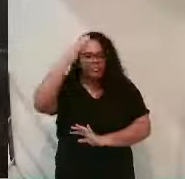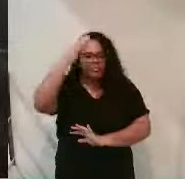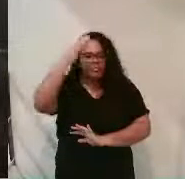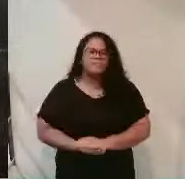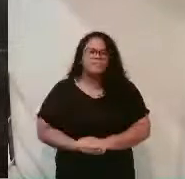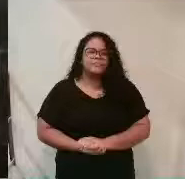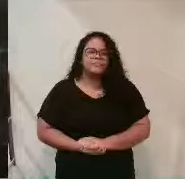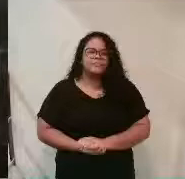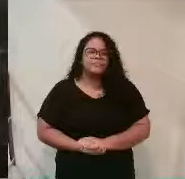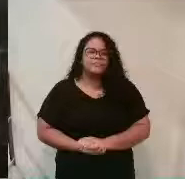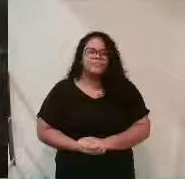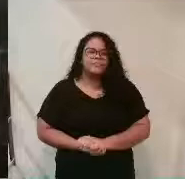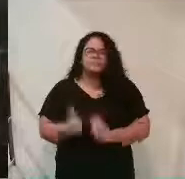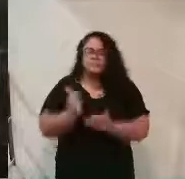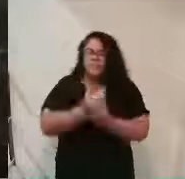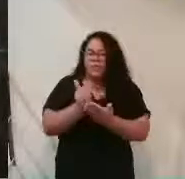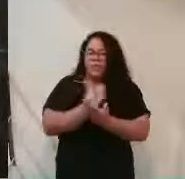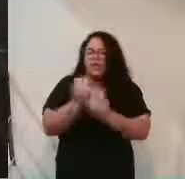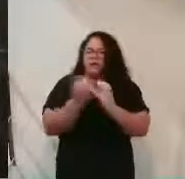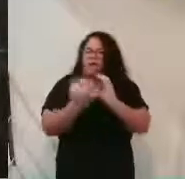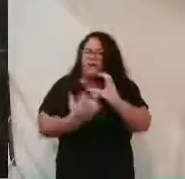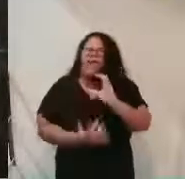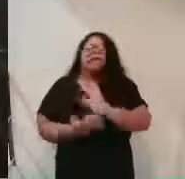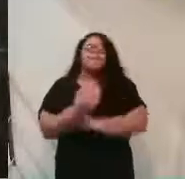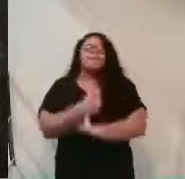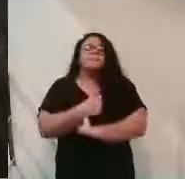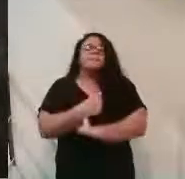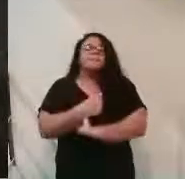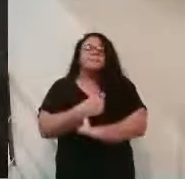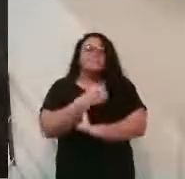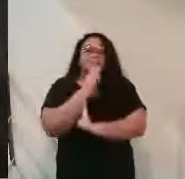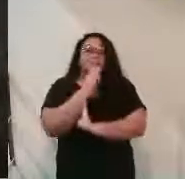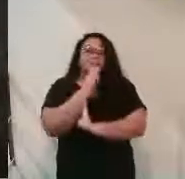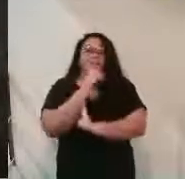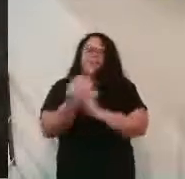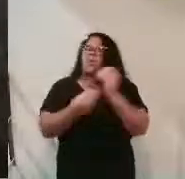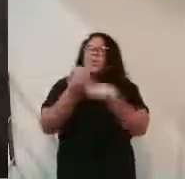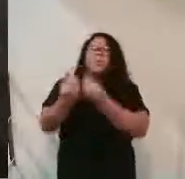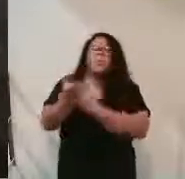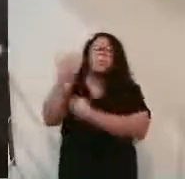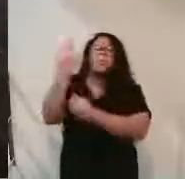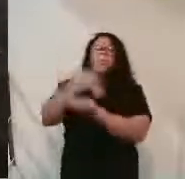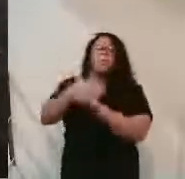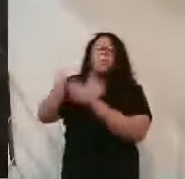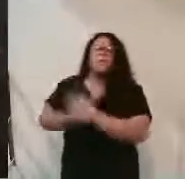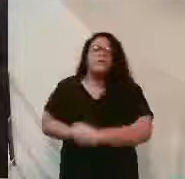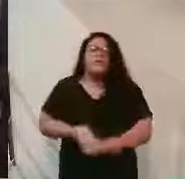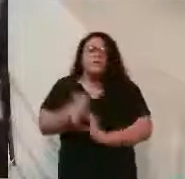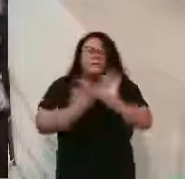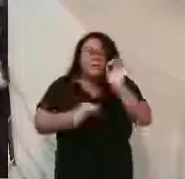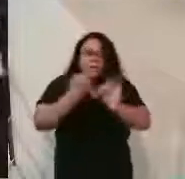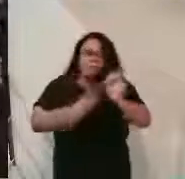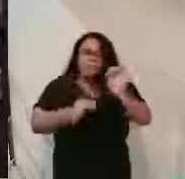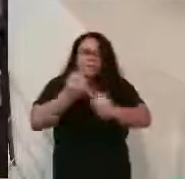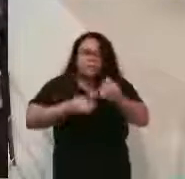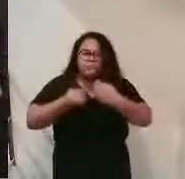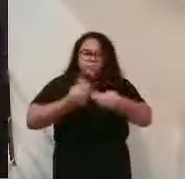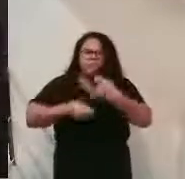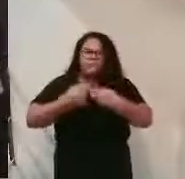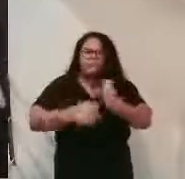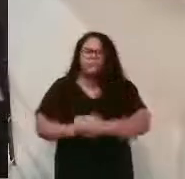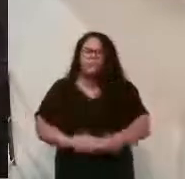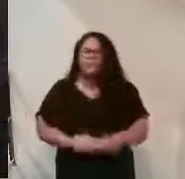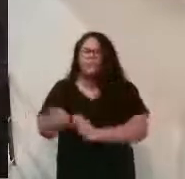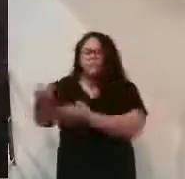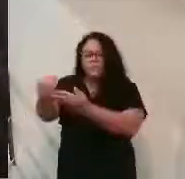100 quilômetros de aterro privado. Porque como iniciamos tudo isso? Quando o Tribunal de Contas encaminhou uma documentação informando